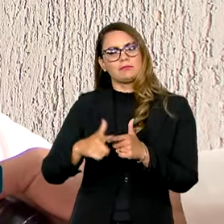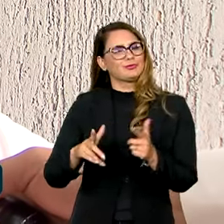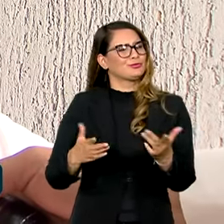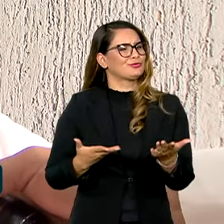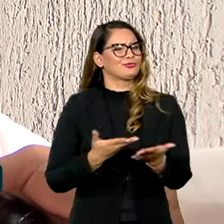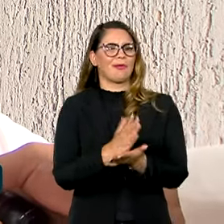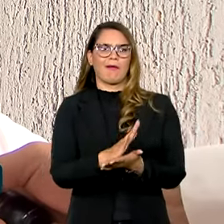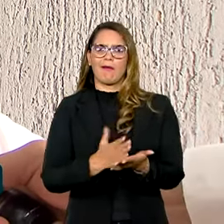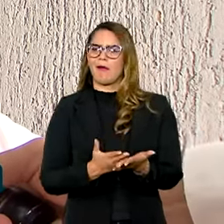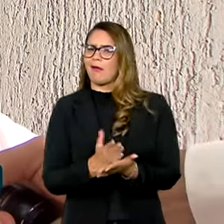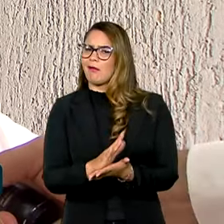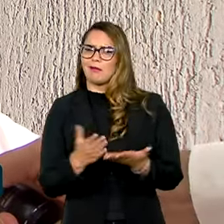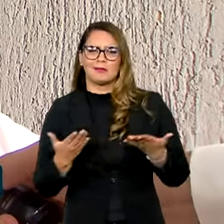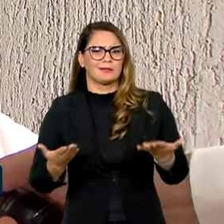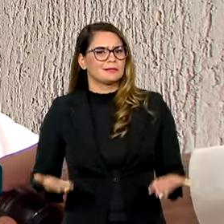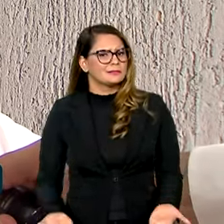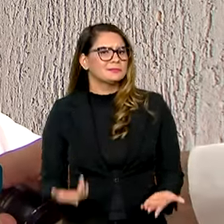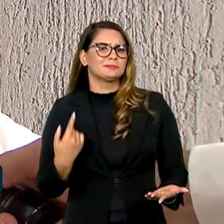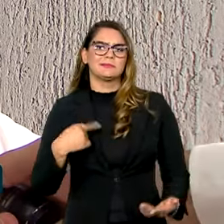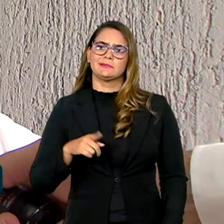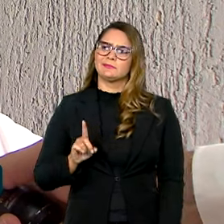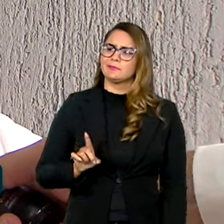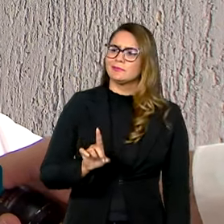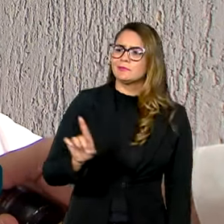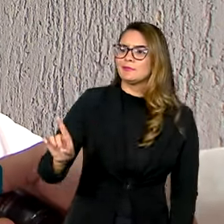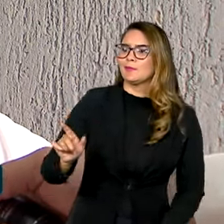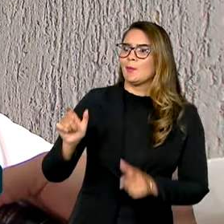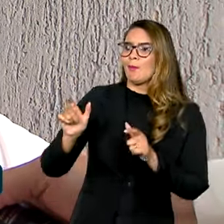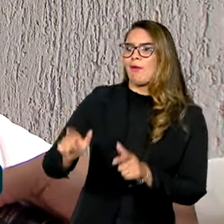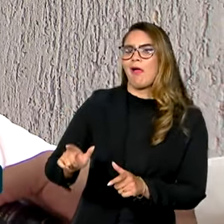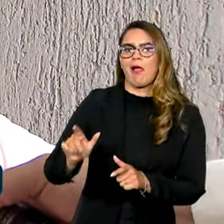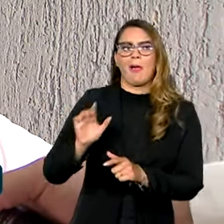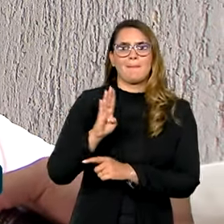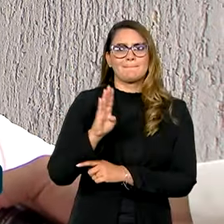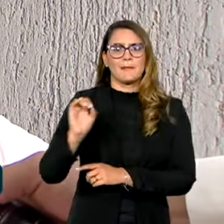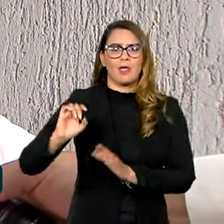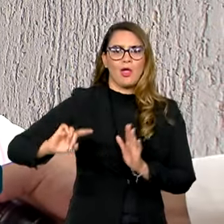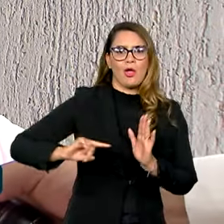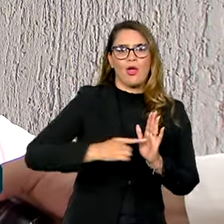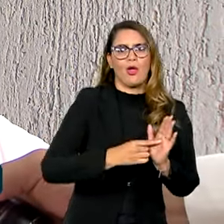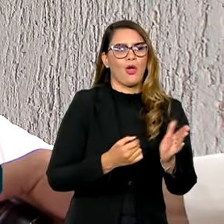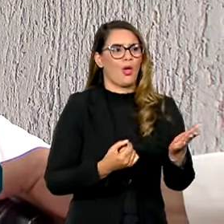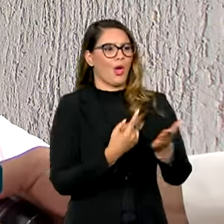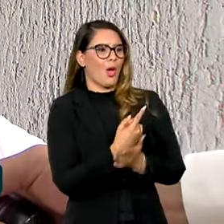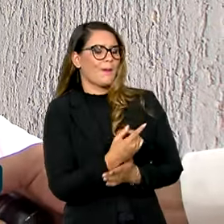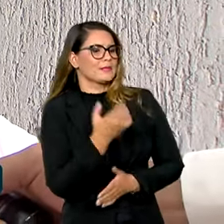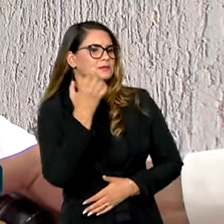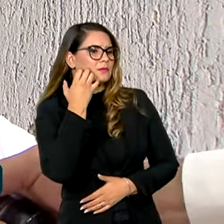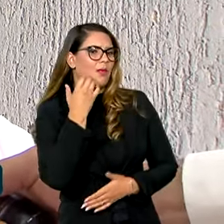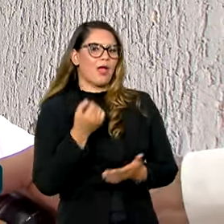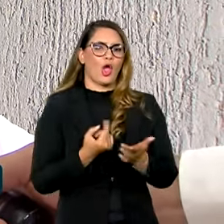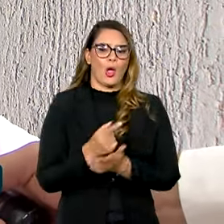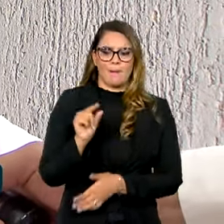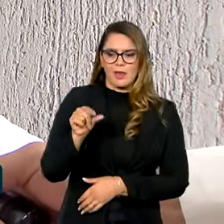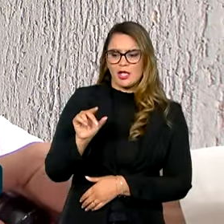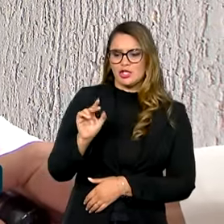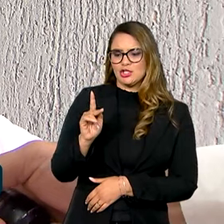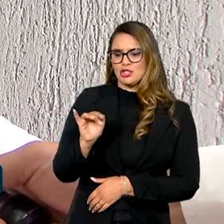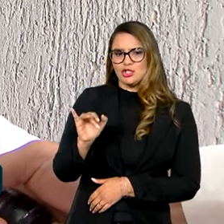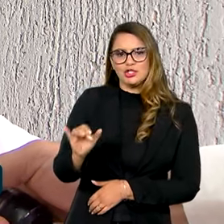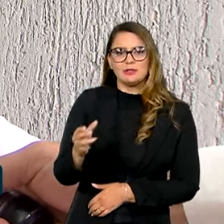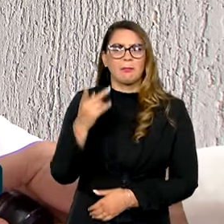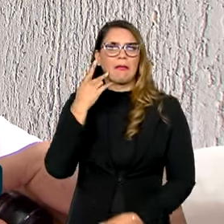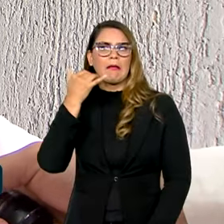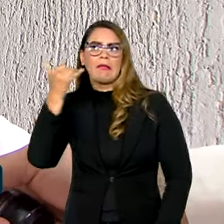isso né porque você tem que ficar indo em vários lugares fazendo Boo comprando novo aparelho comprando chip entrando em operadora é bem